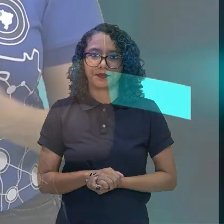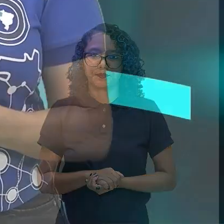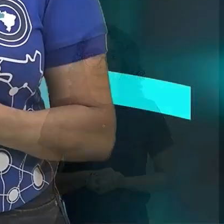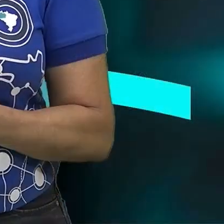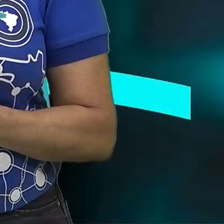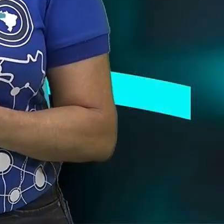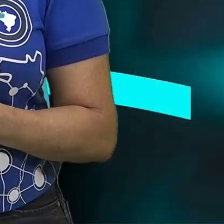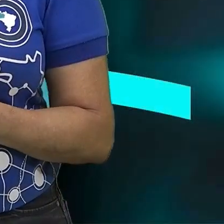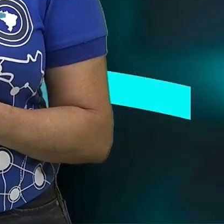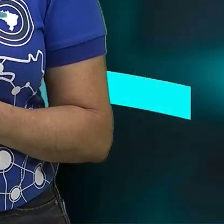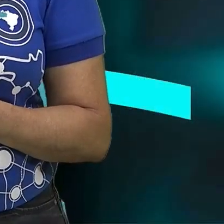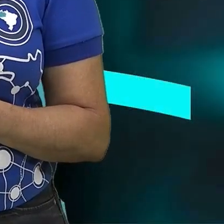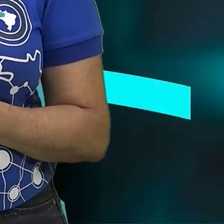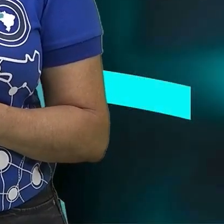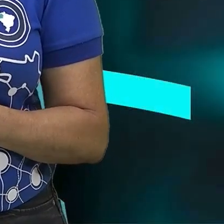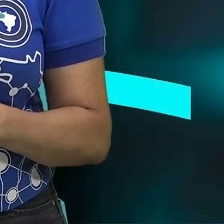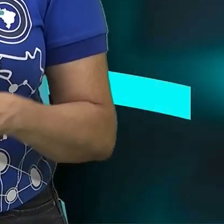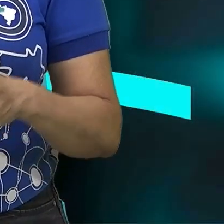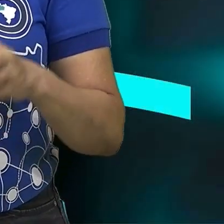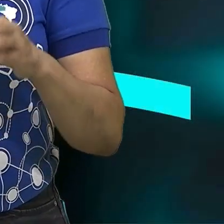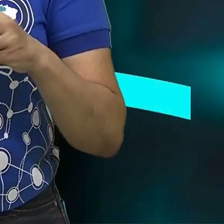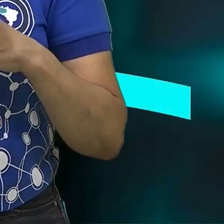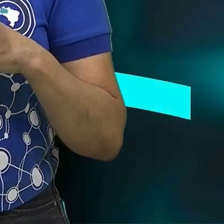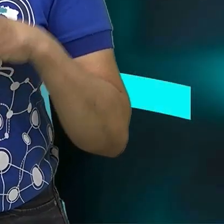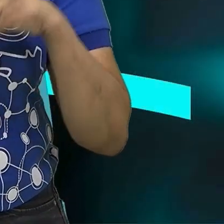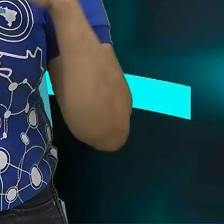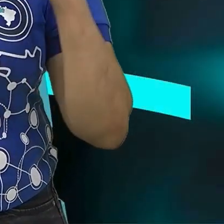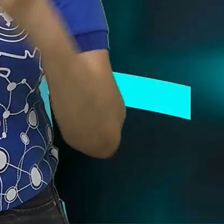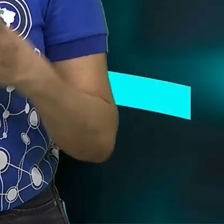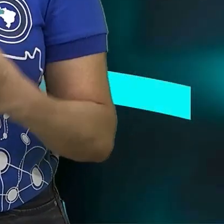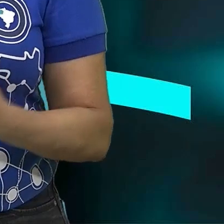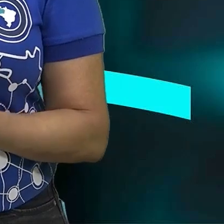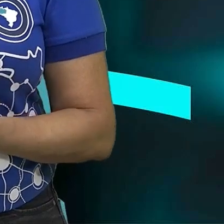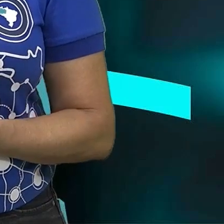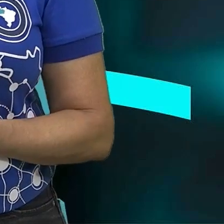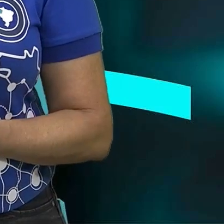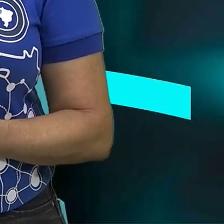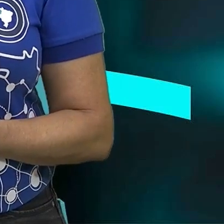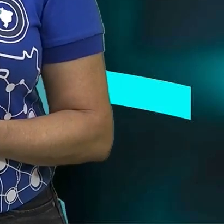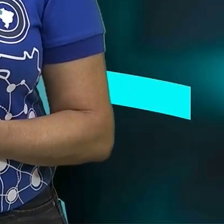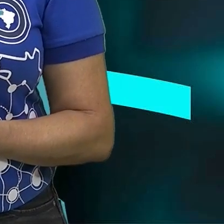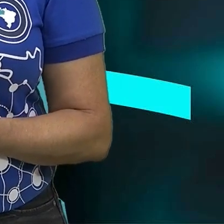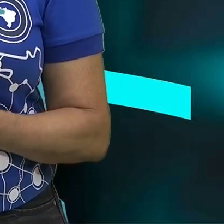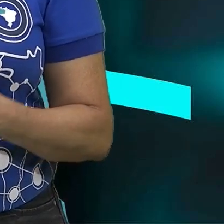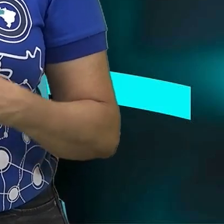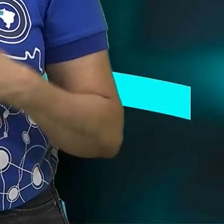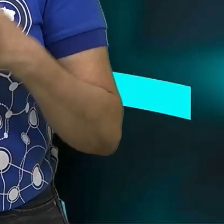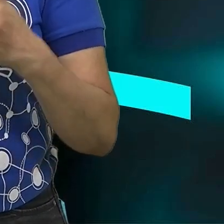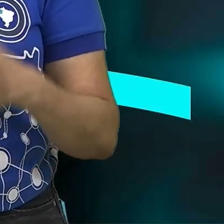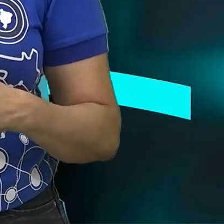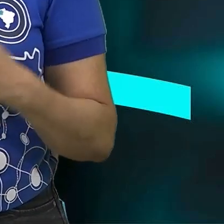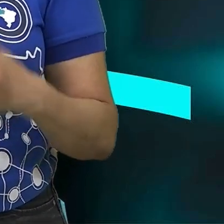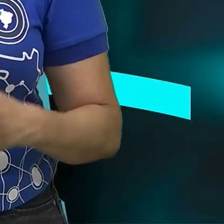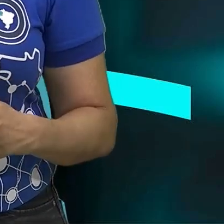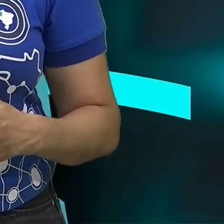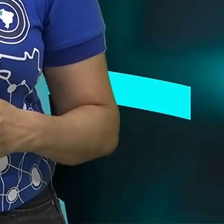esses argumentos aí para defender. E se tiver mais, de 2 ou 3 argumentos, você vai utilizar